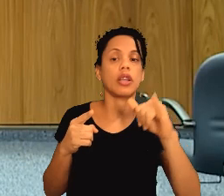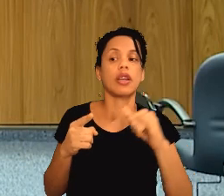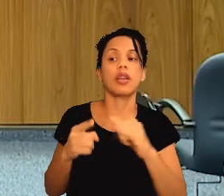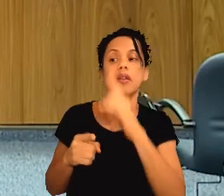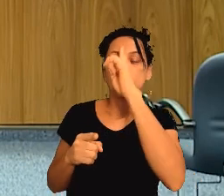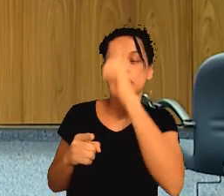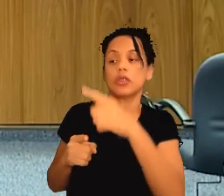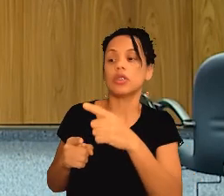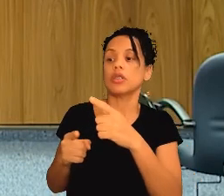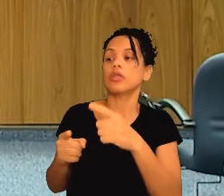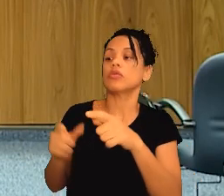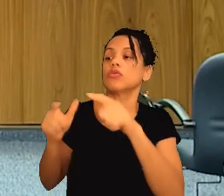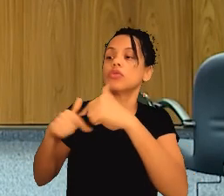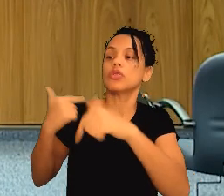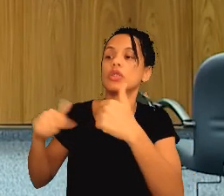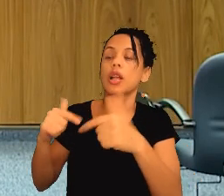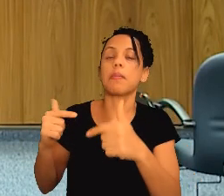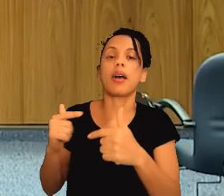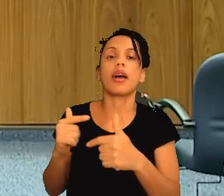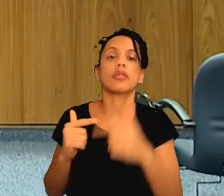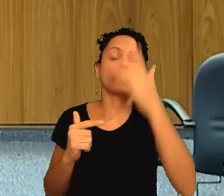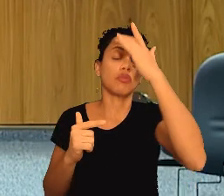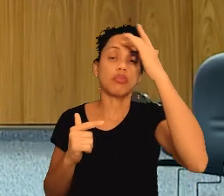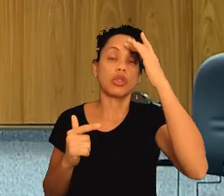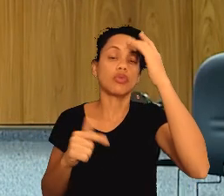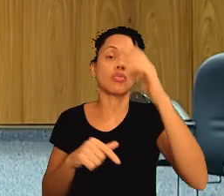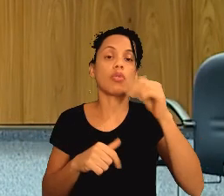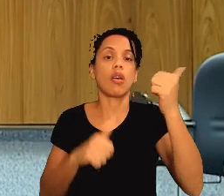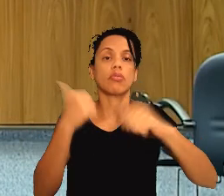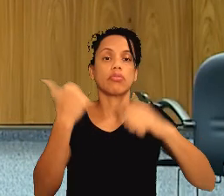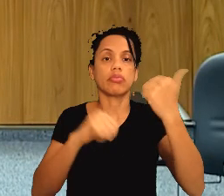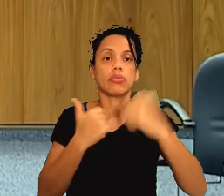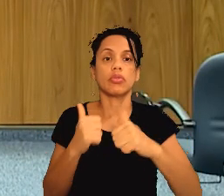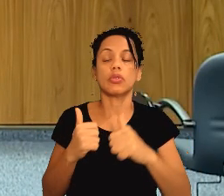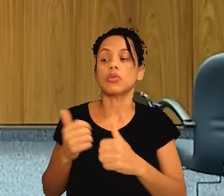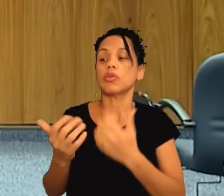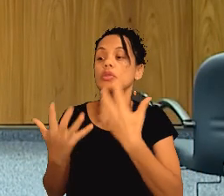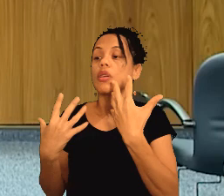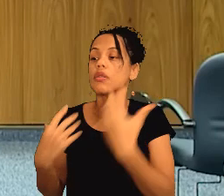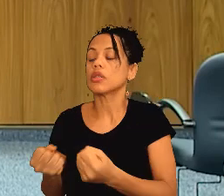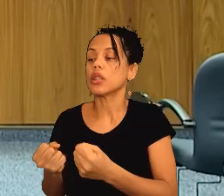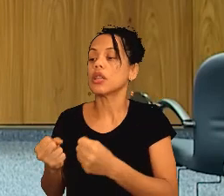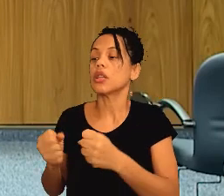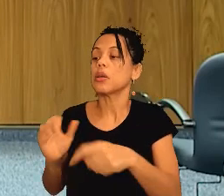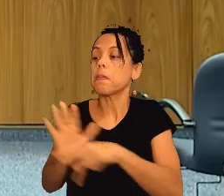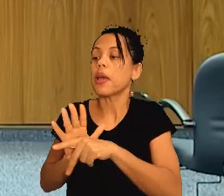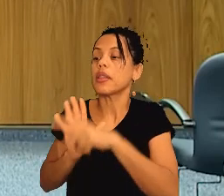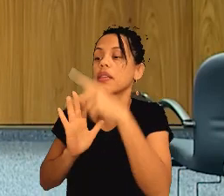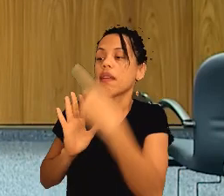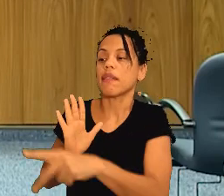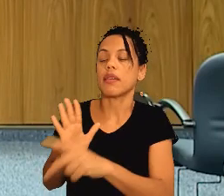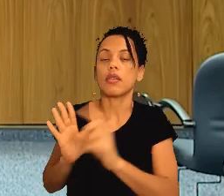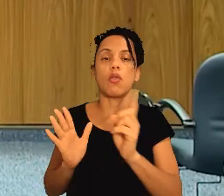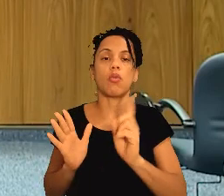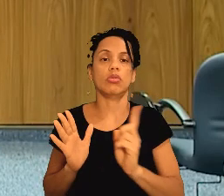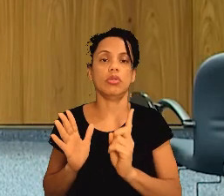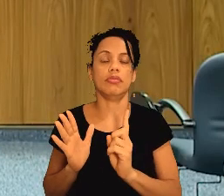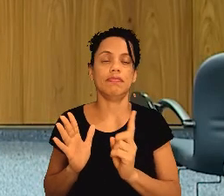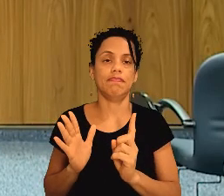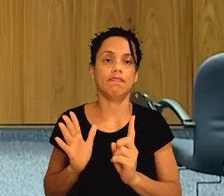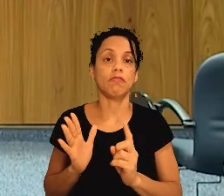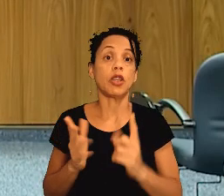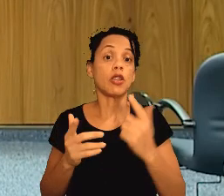indica um grupo de trabalho de especialistas que faz um relatório que comprova ou não a tradicionalidade da ocupação naquela área. Então,